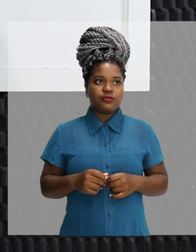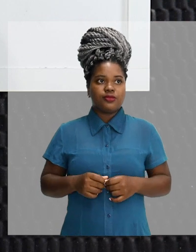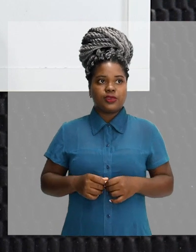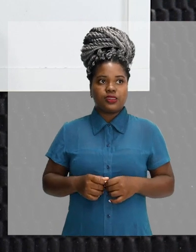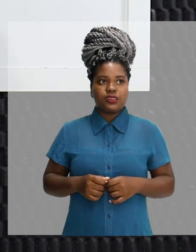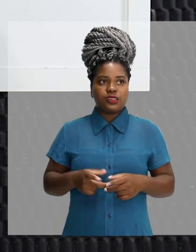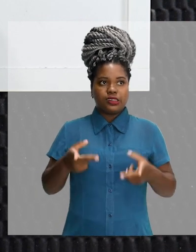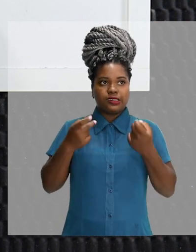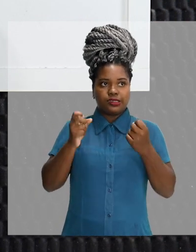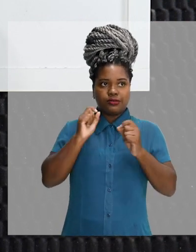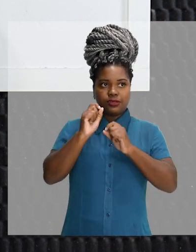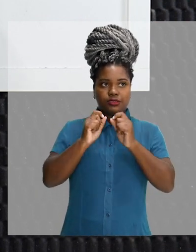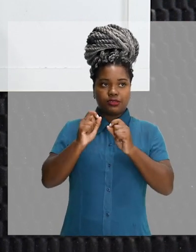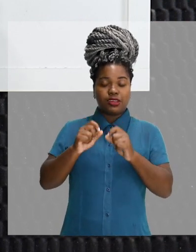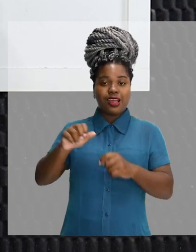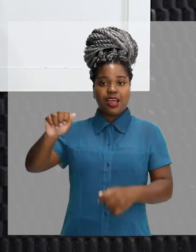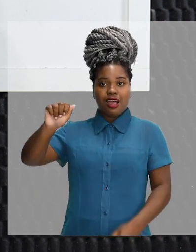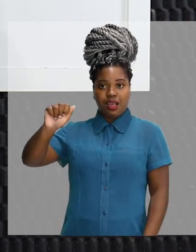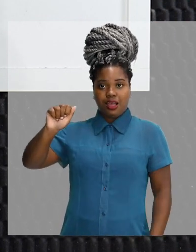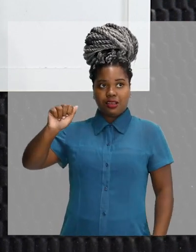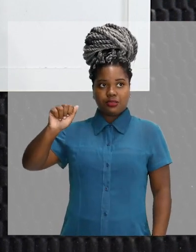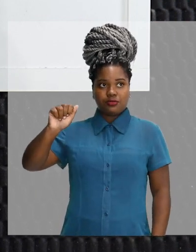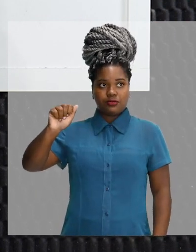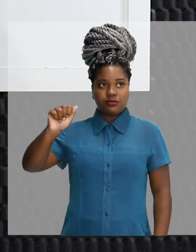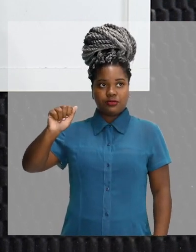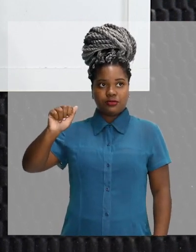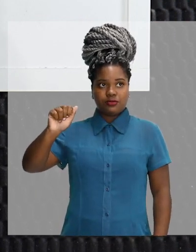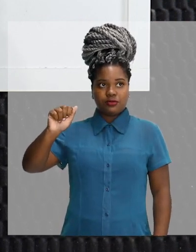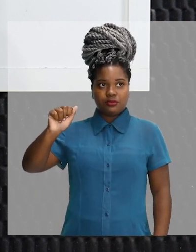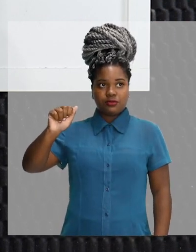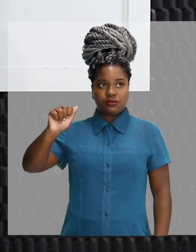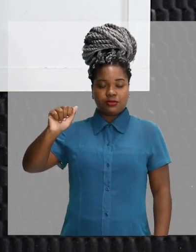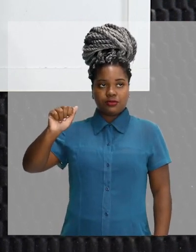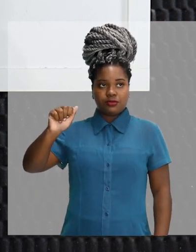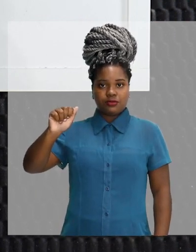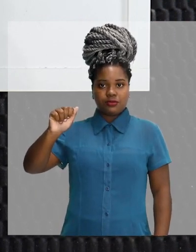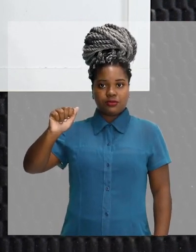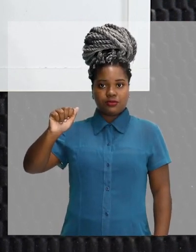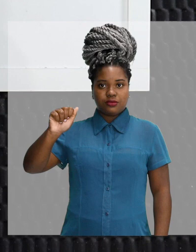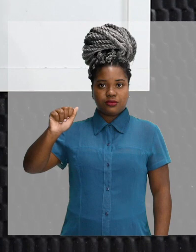sabemos que a área do gráfico será numericamente igual